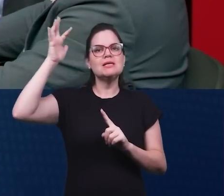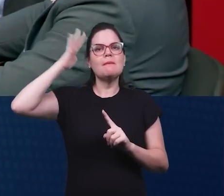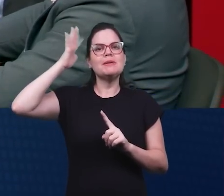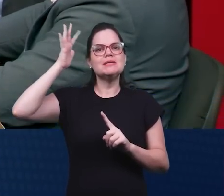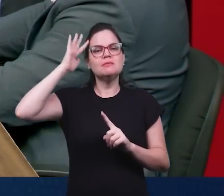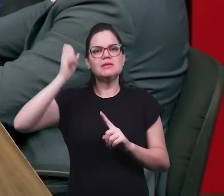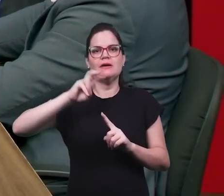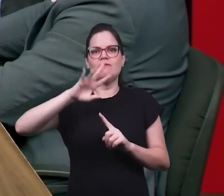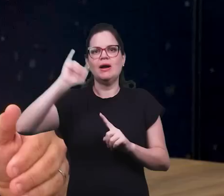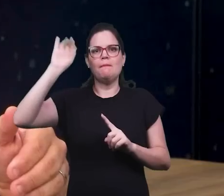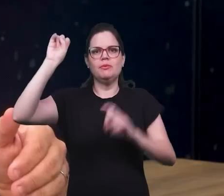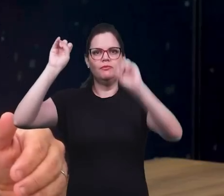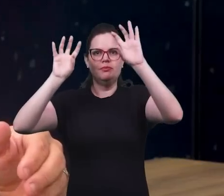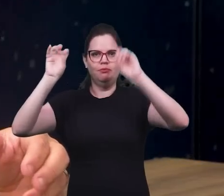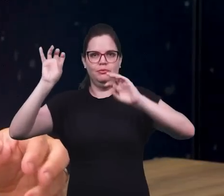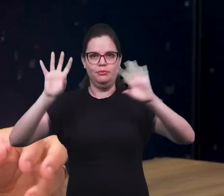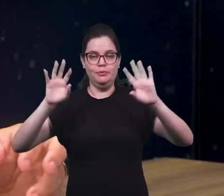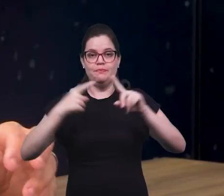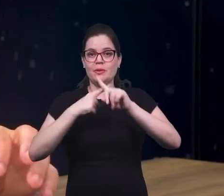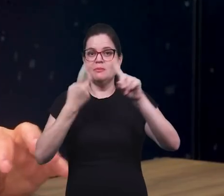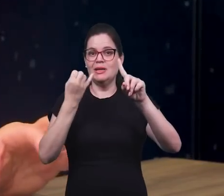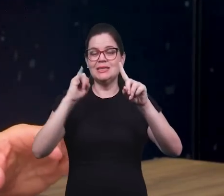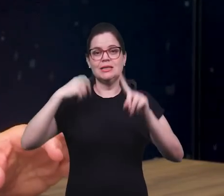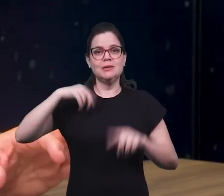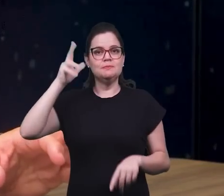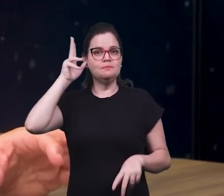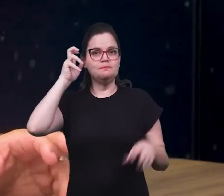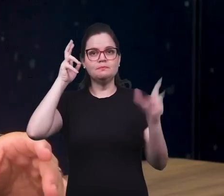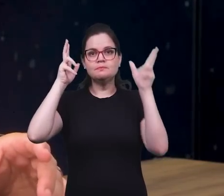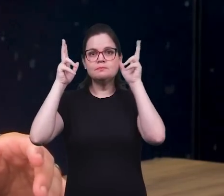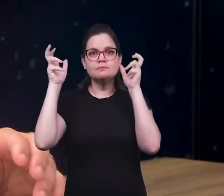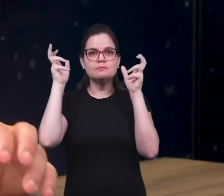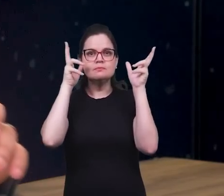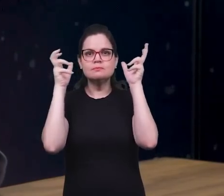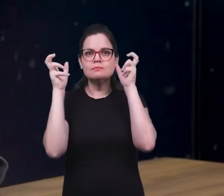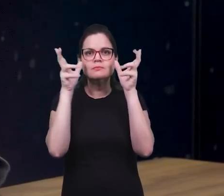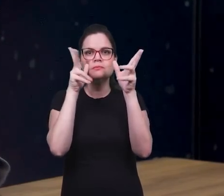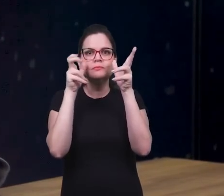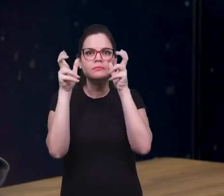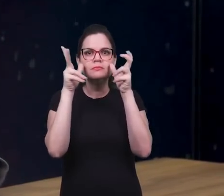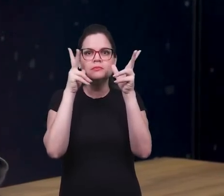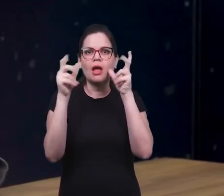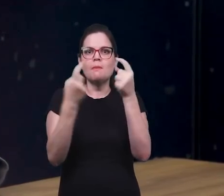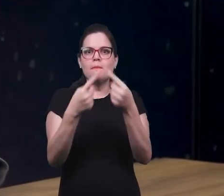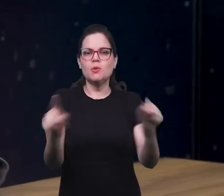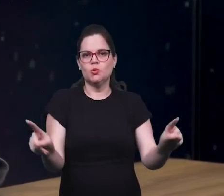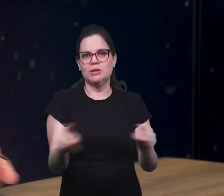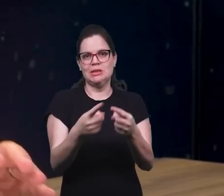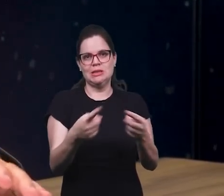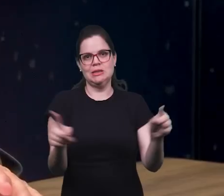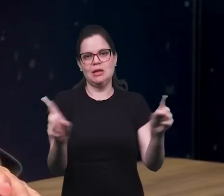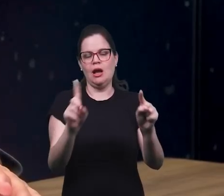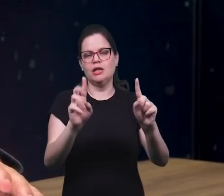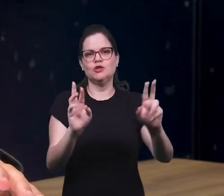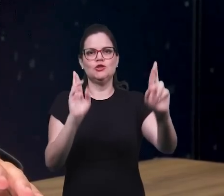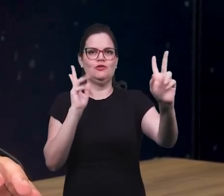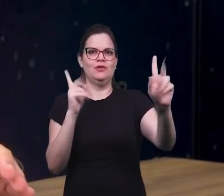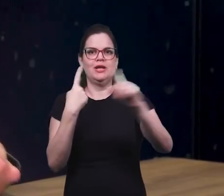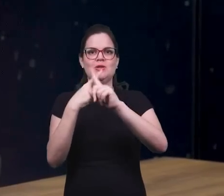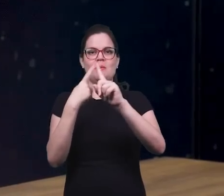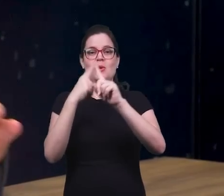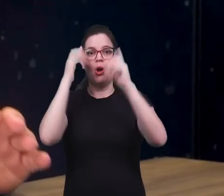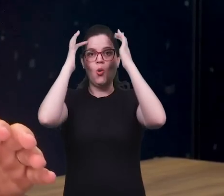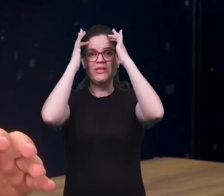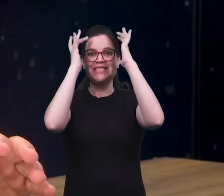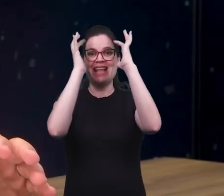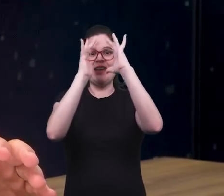vamos ver a música, isso vai acontecer de forma diferente. Por quê? O cérebro ele vai ser usado na sua totalidade.